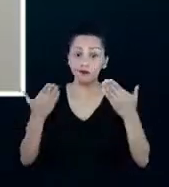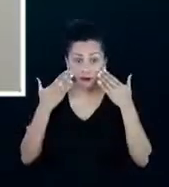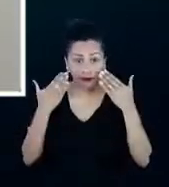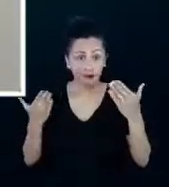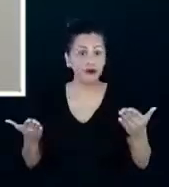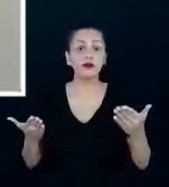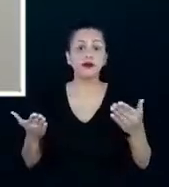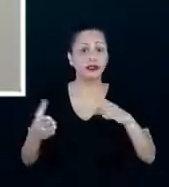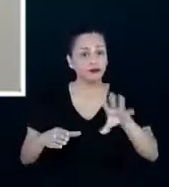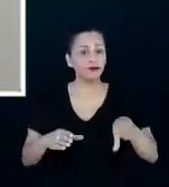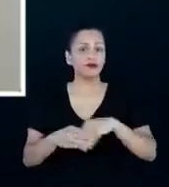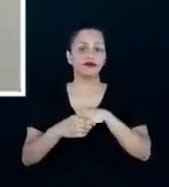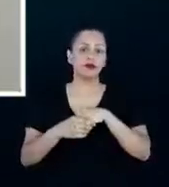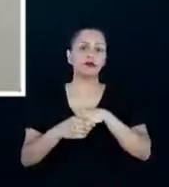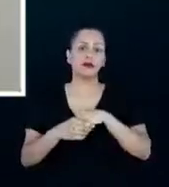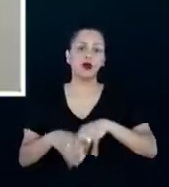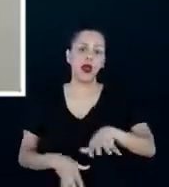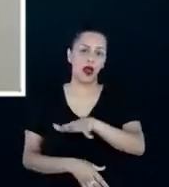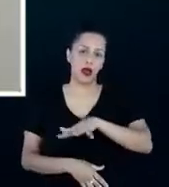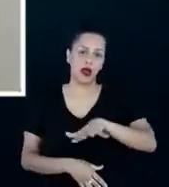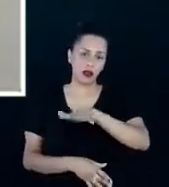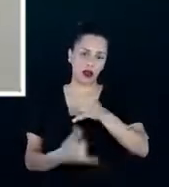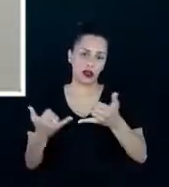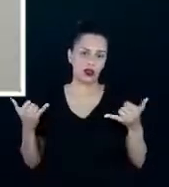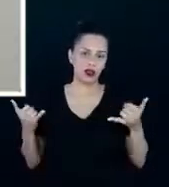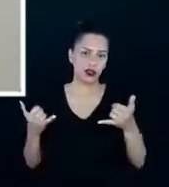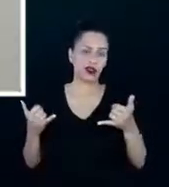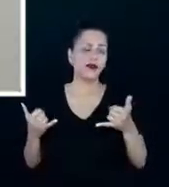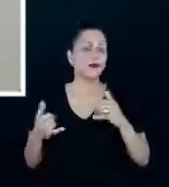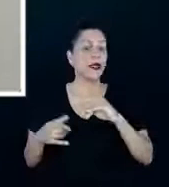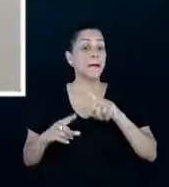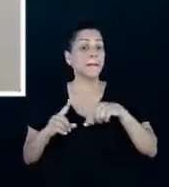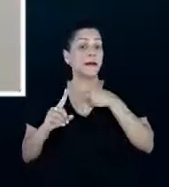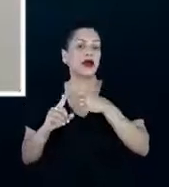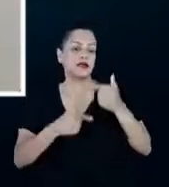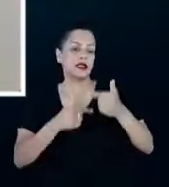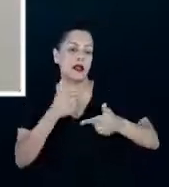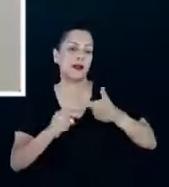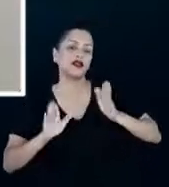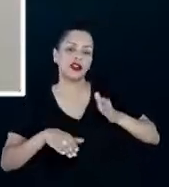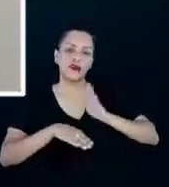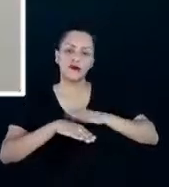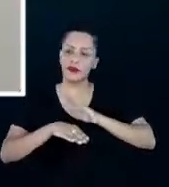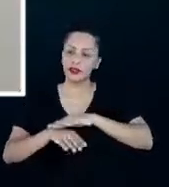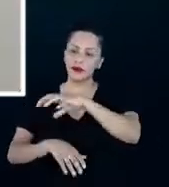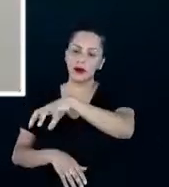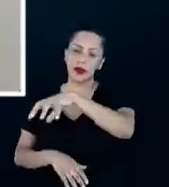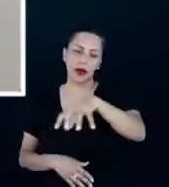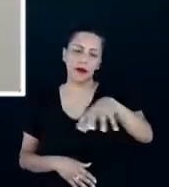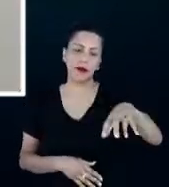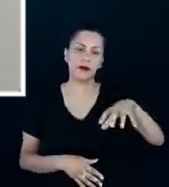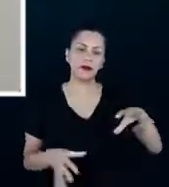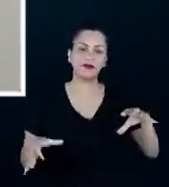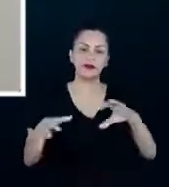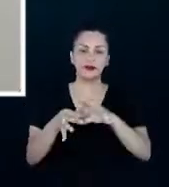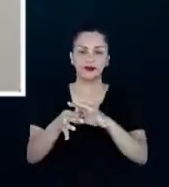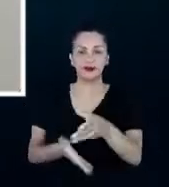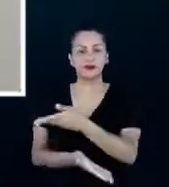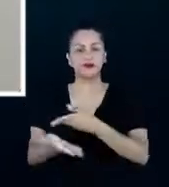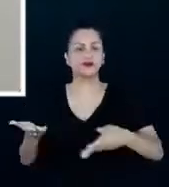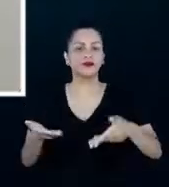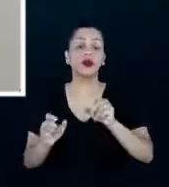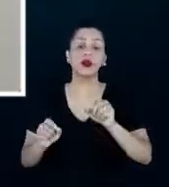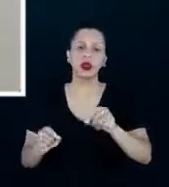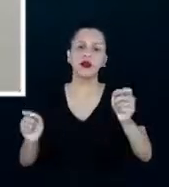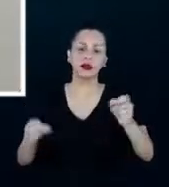incorporação nessa matriz. Mas o trabalho que a gente tem feito, né, então, em conjunto com todas as instituições vinculados ao setor elétrico, é de